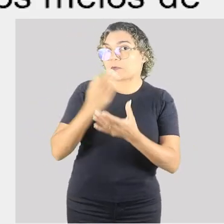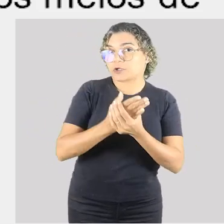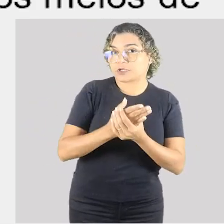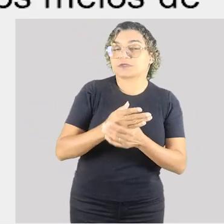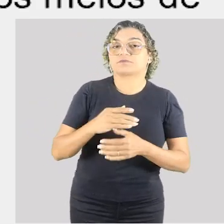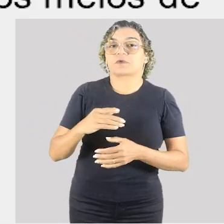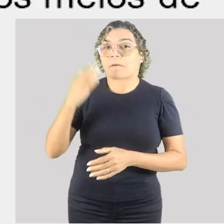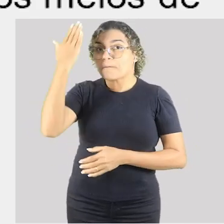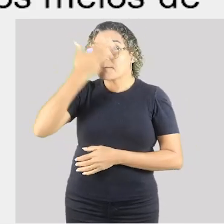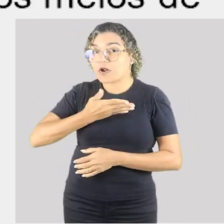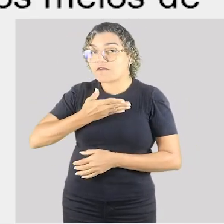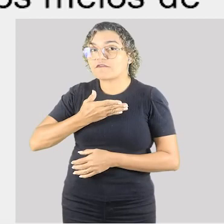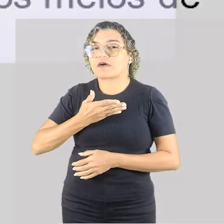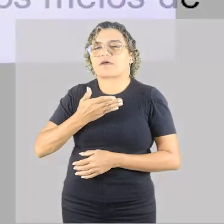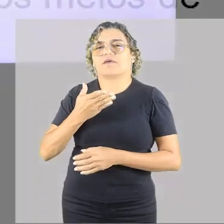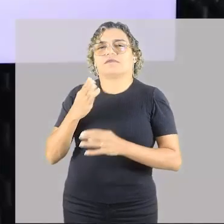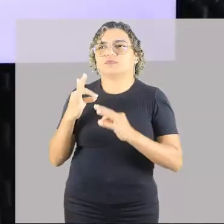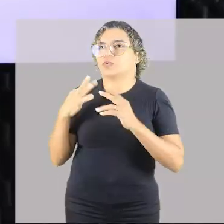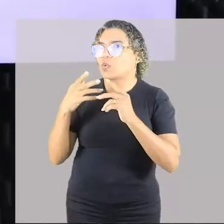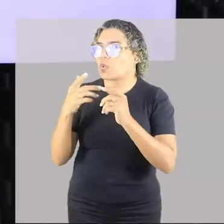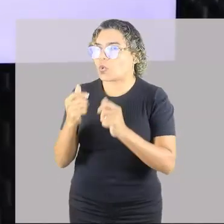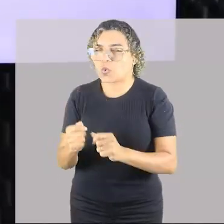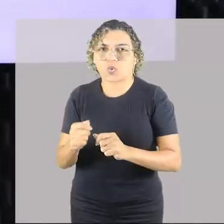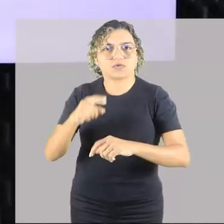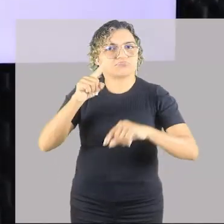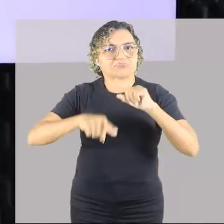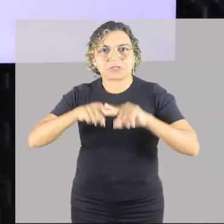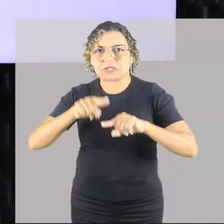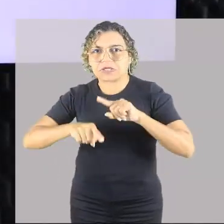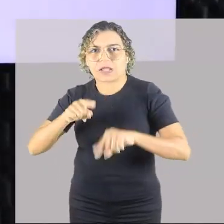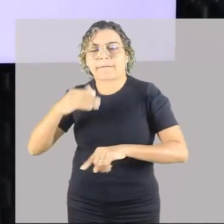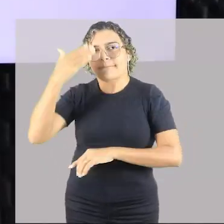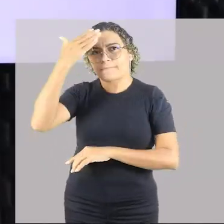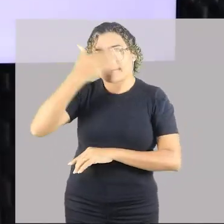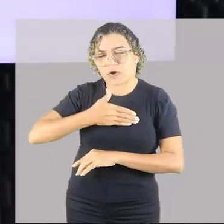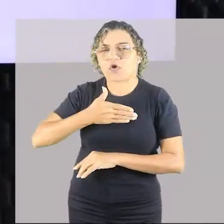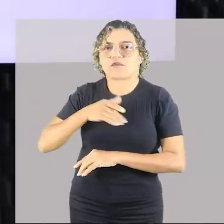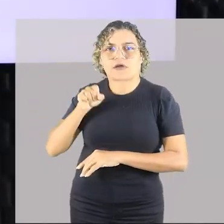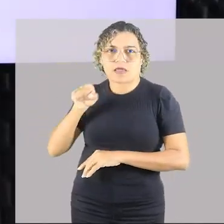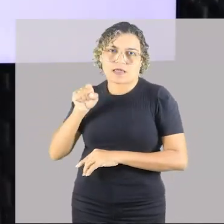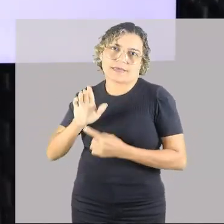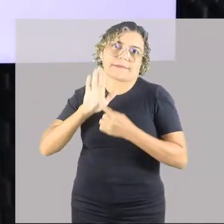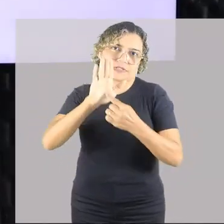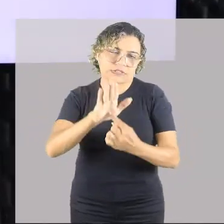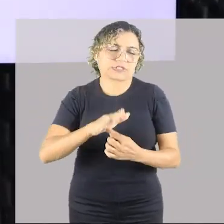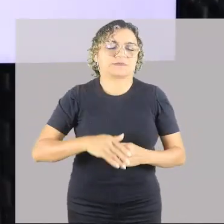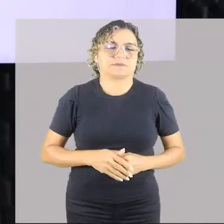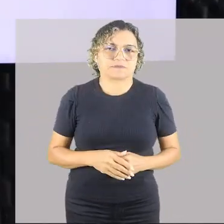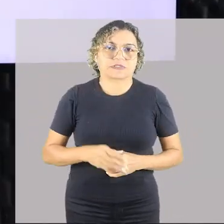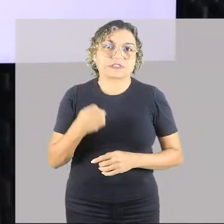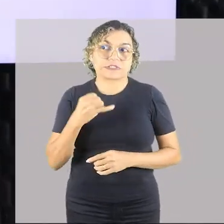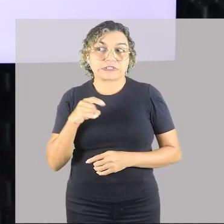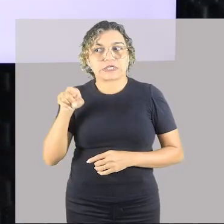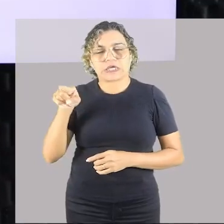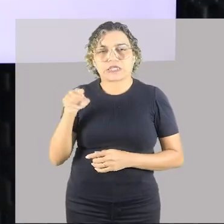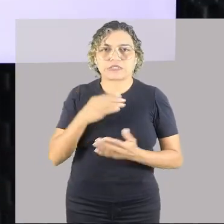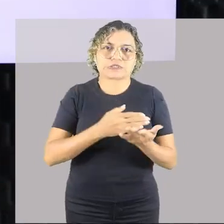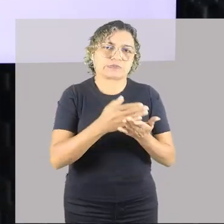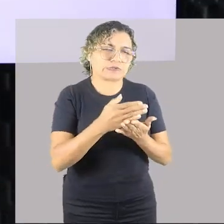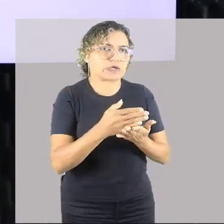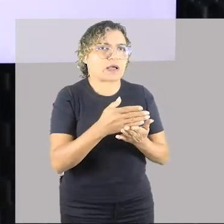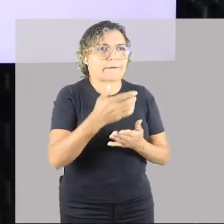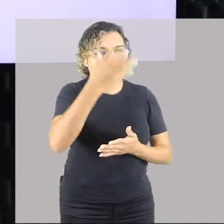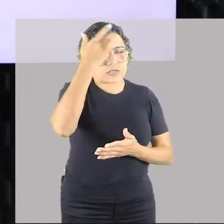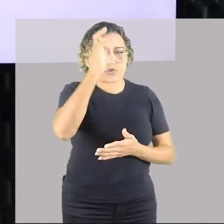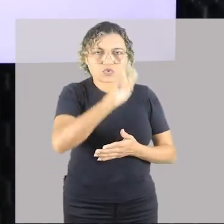instauração provocada, provar, por todos os meios de prova, as alegações por ele apresentadas. Ou seja, se ele for